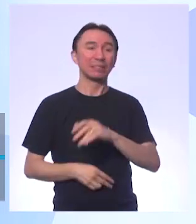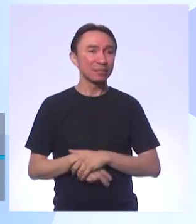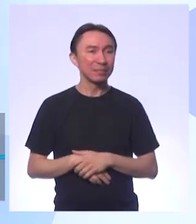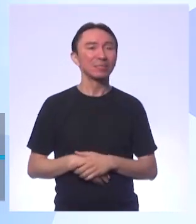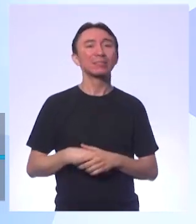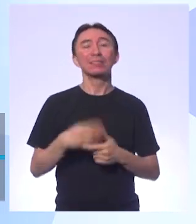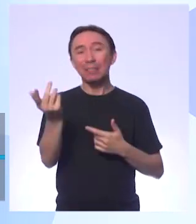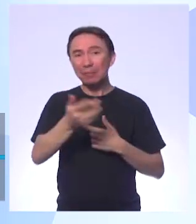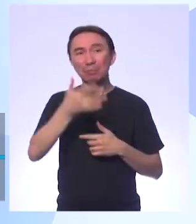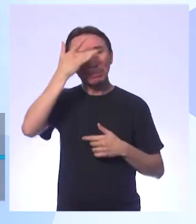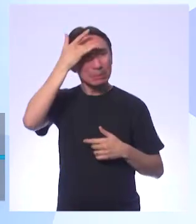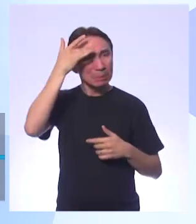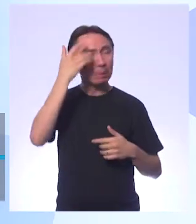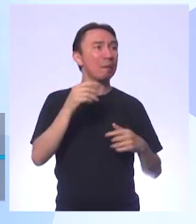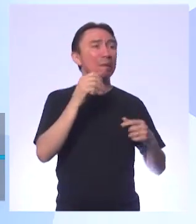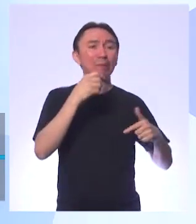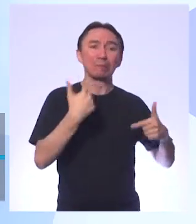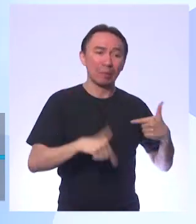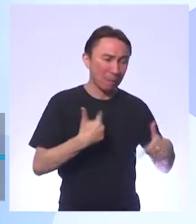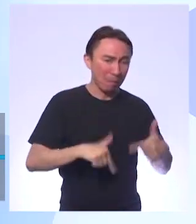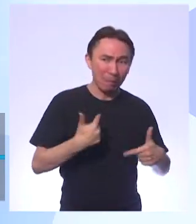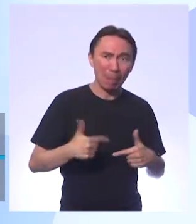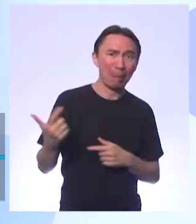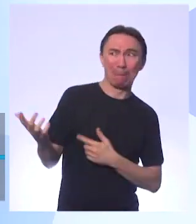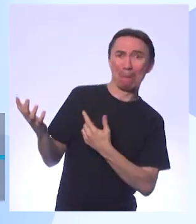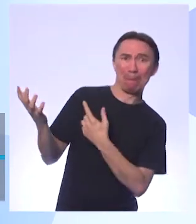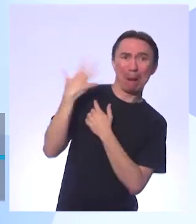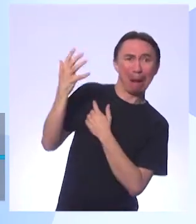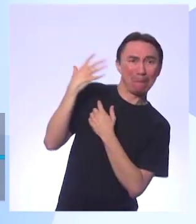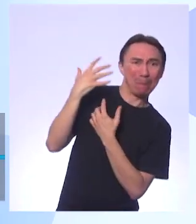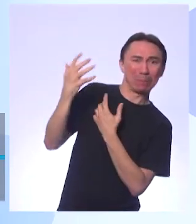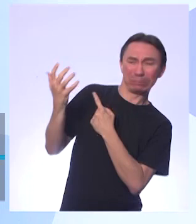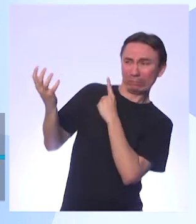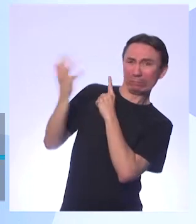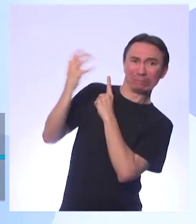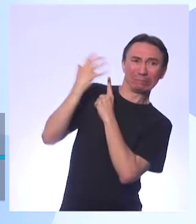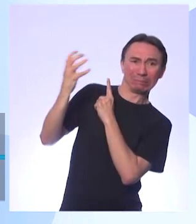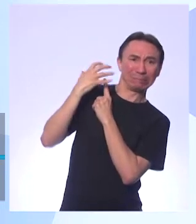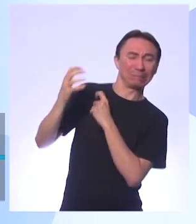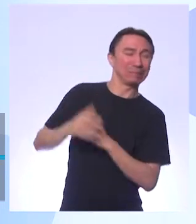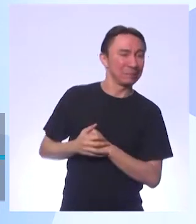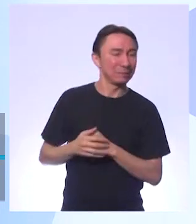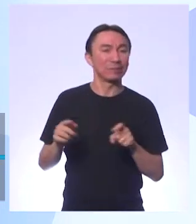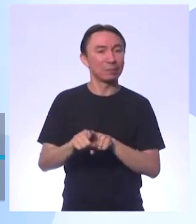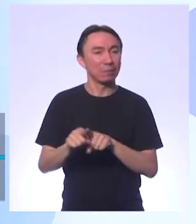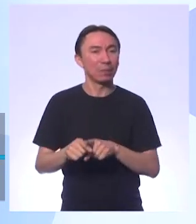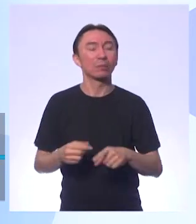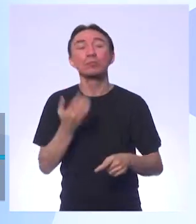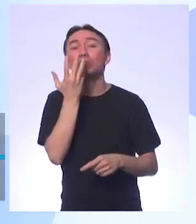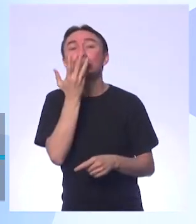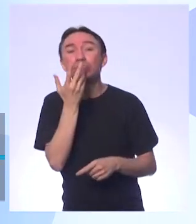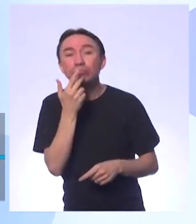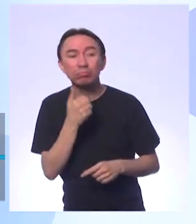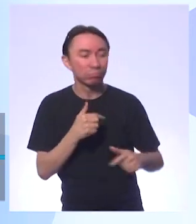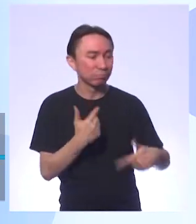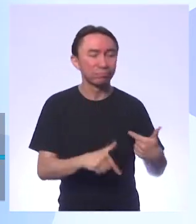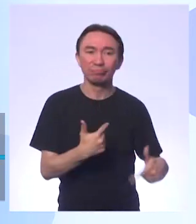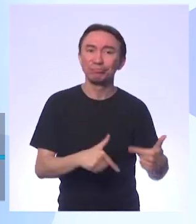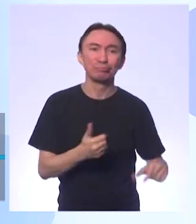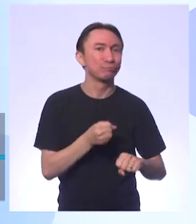trabalho infantil nessas duas imagens. Realmente, pro Leonardo, não